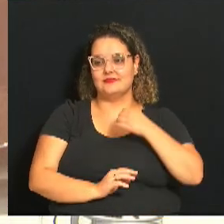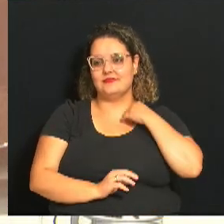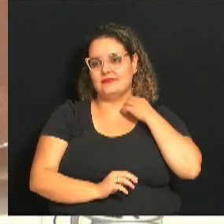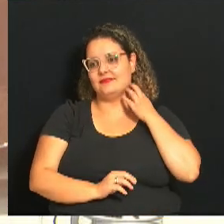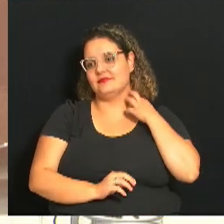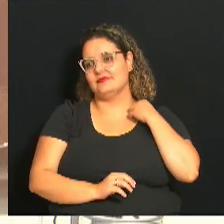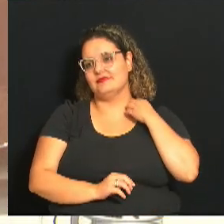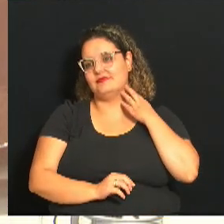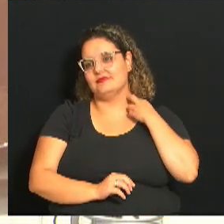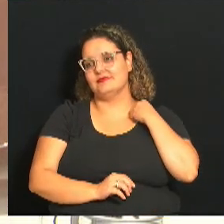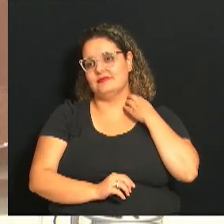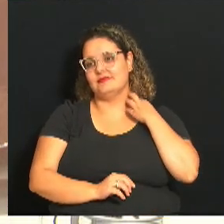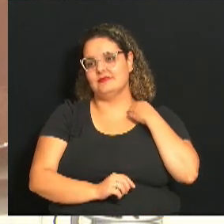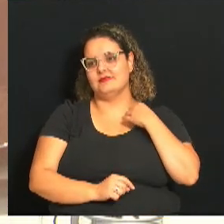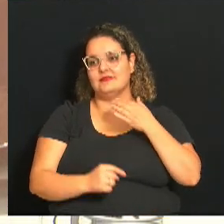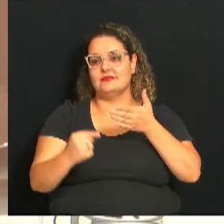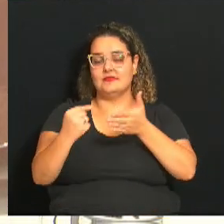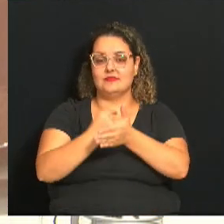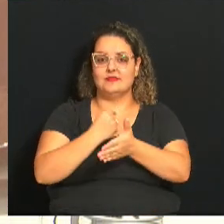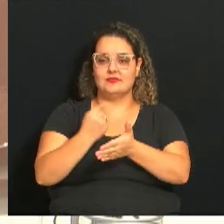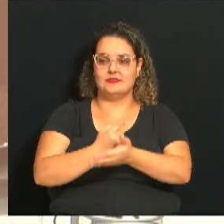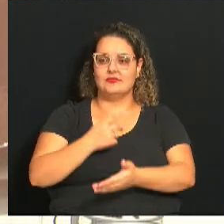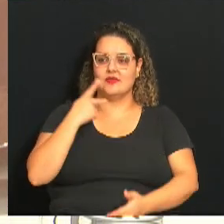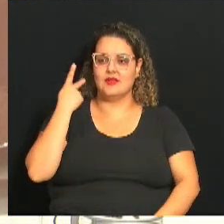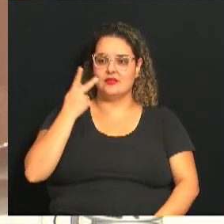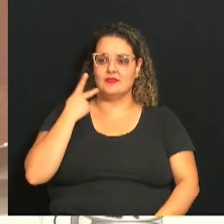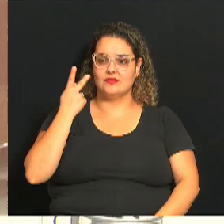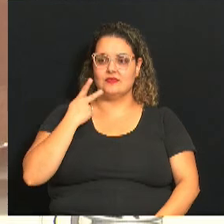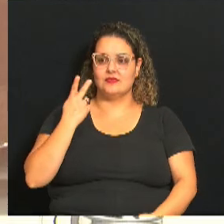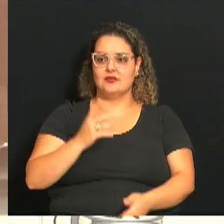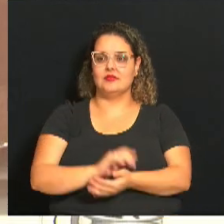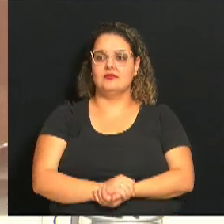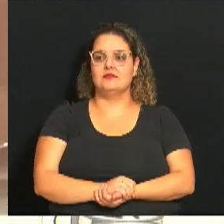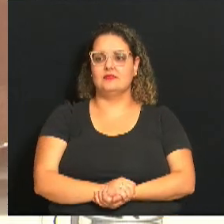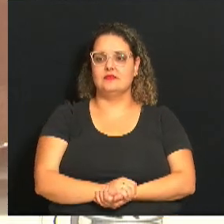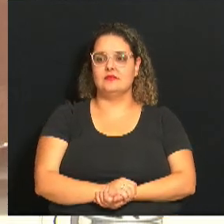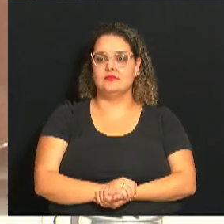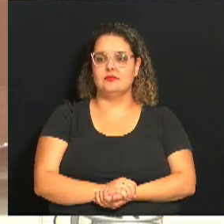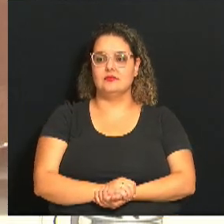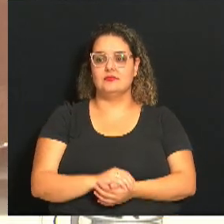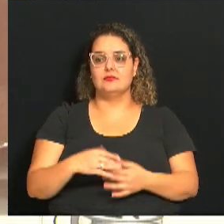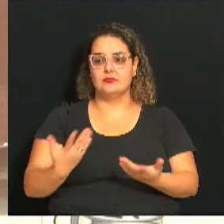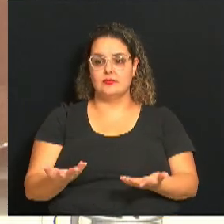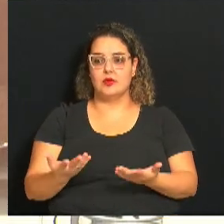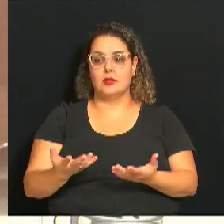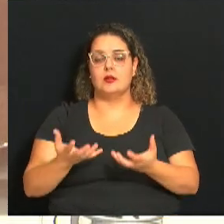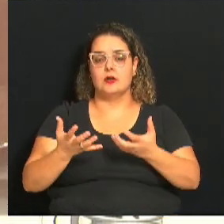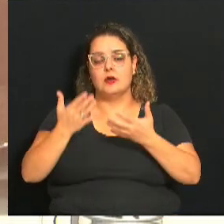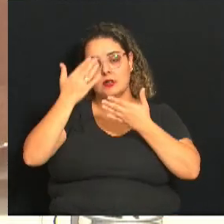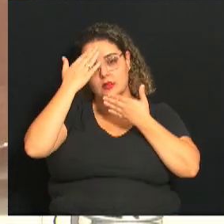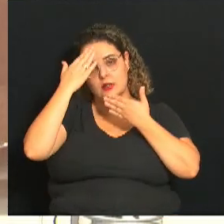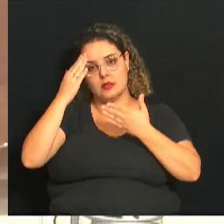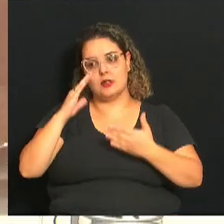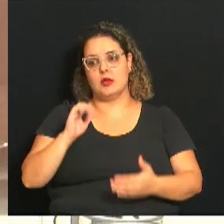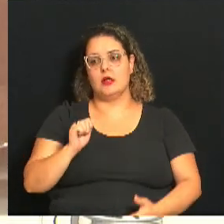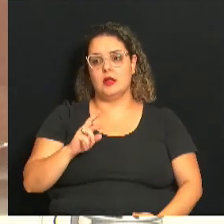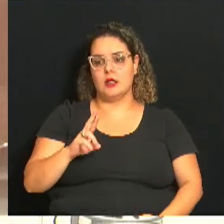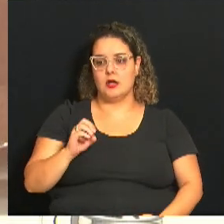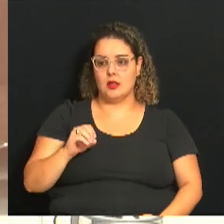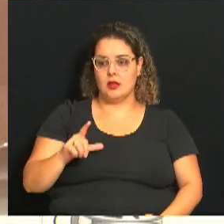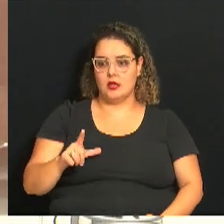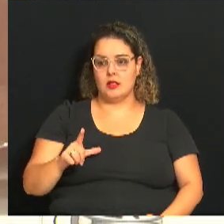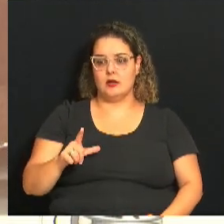Mais alguma pergunta dos vereadores? Bom, queria agradecer a Carol pela